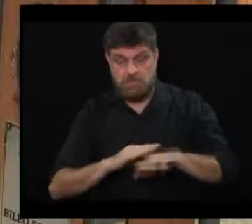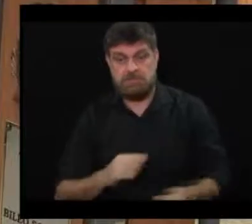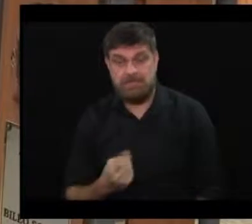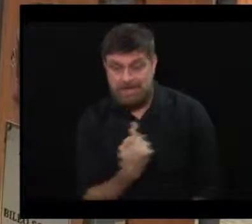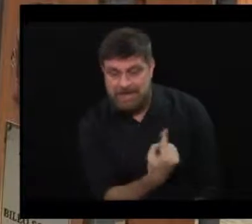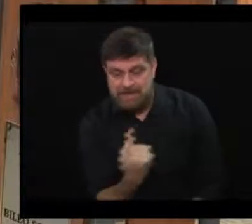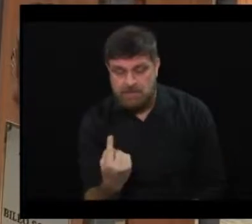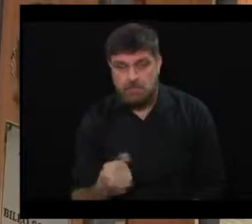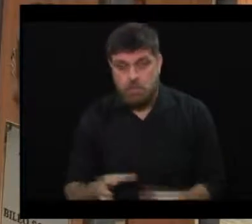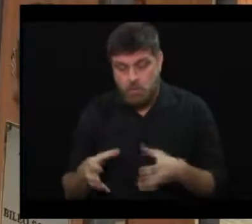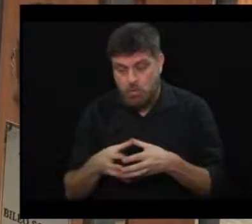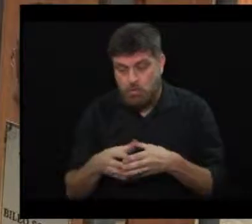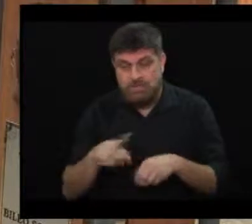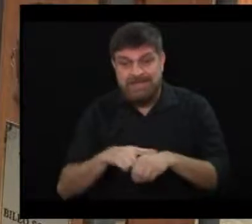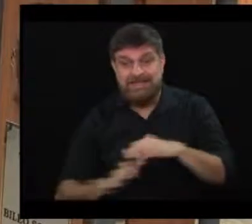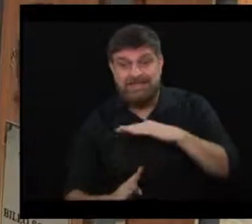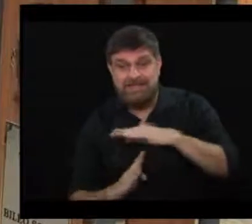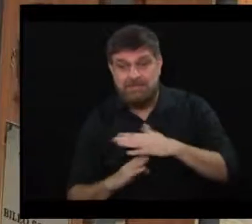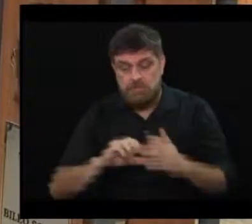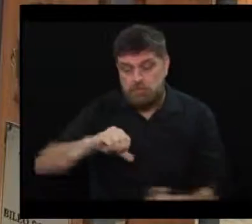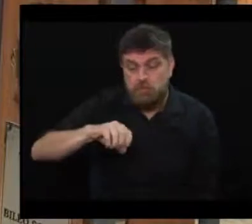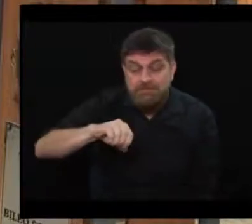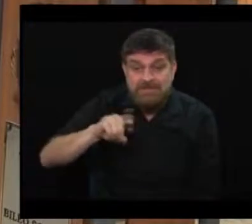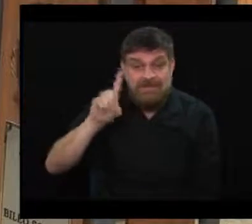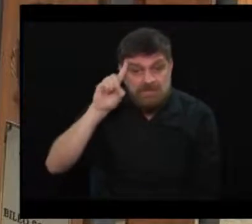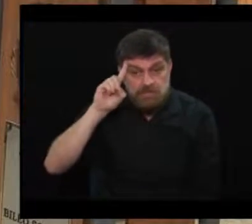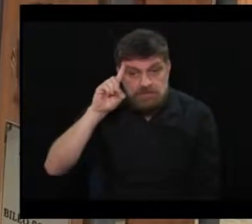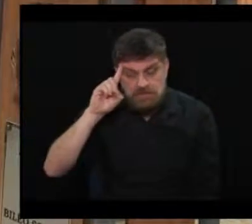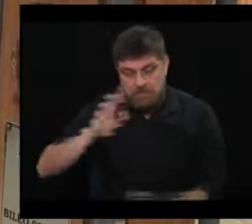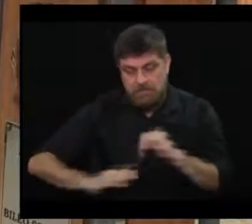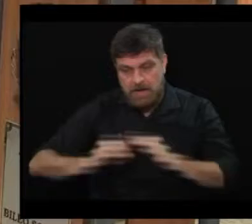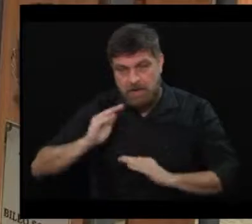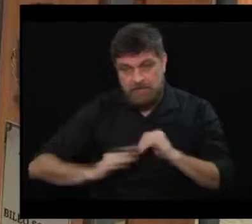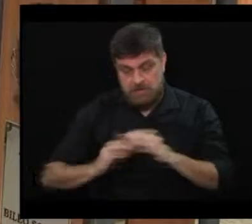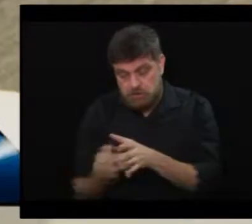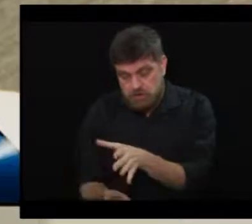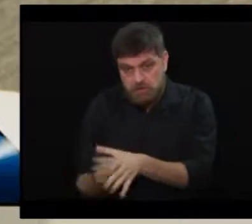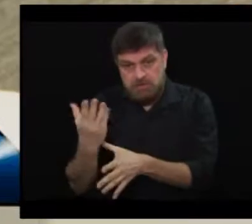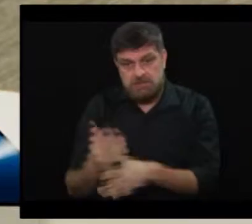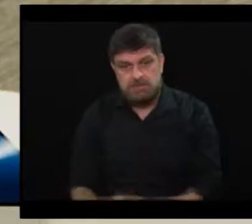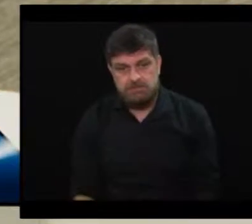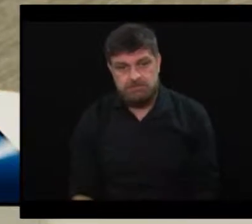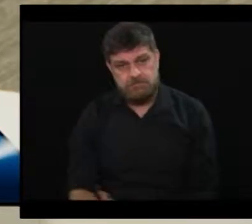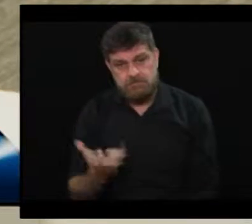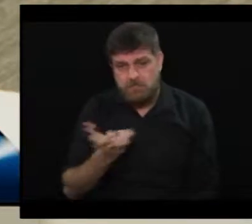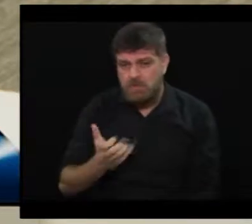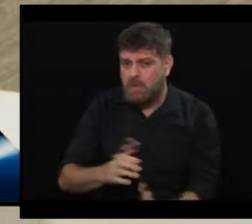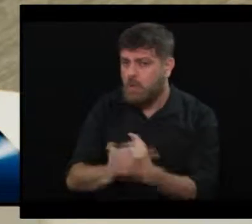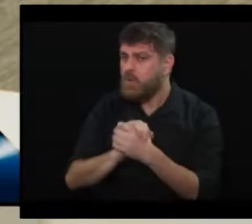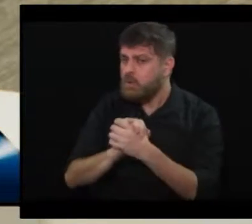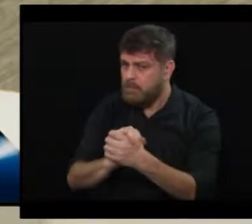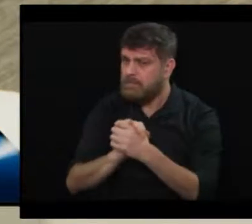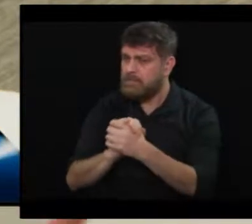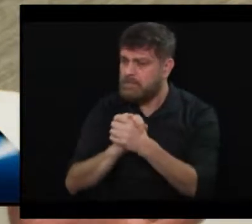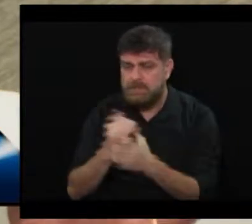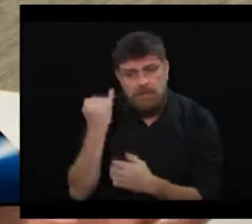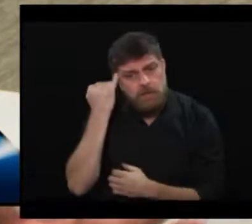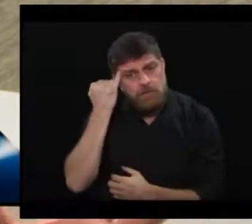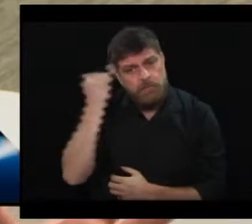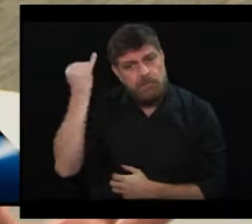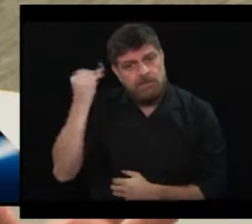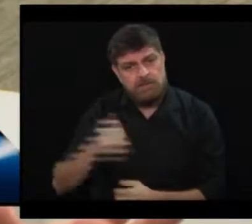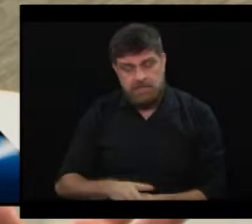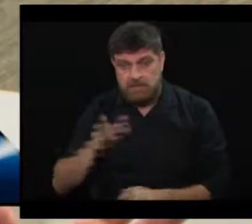comitê tem prazo de 90 dias, no mínimo, para pôr os planos em prática. Eu quero parabenizar a iniciativa